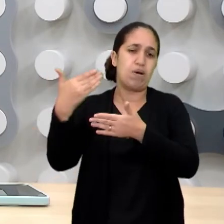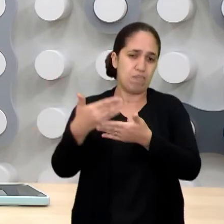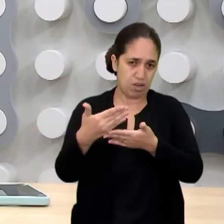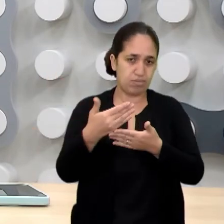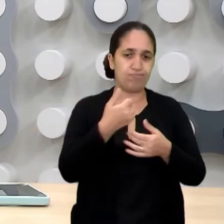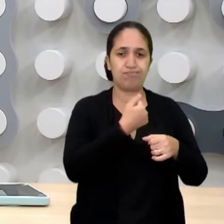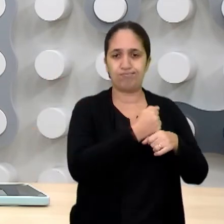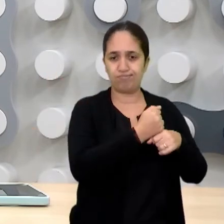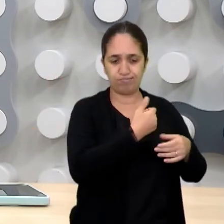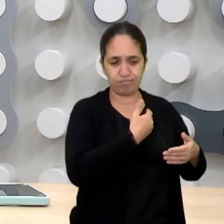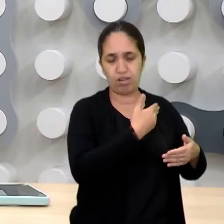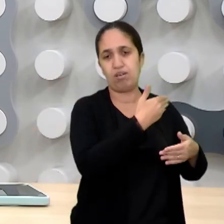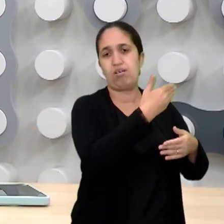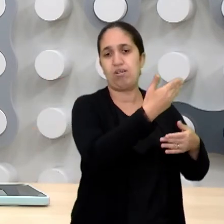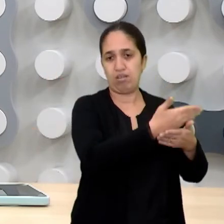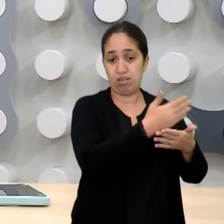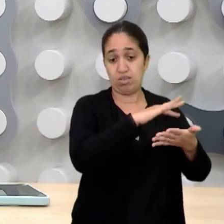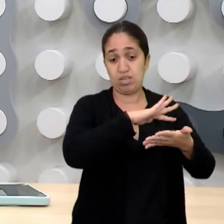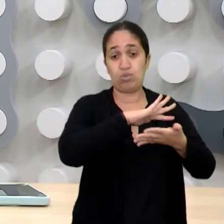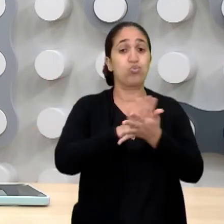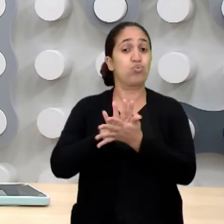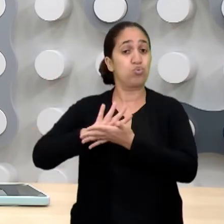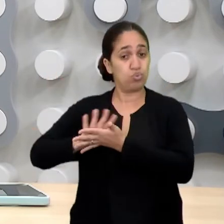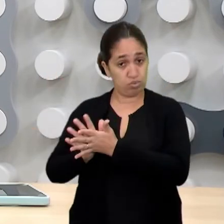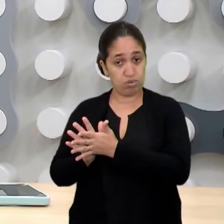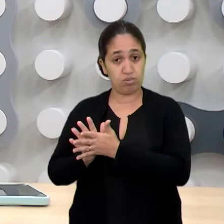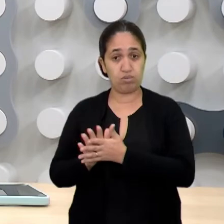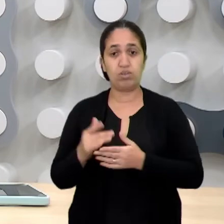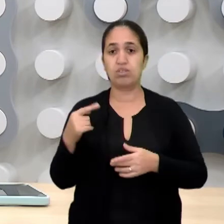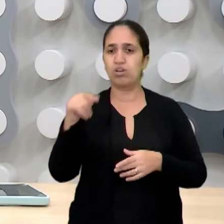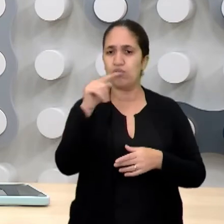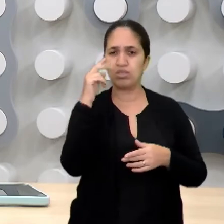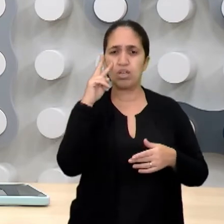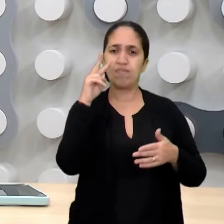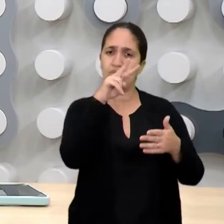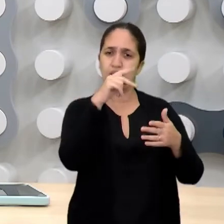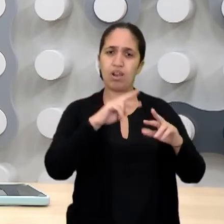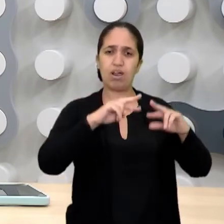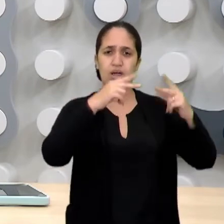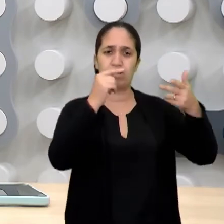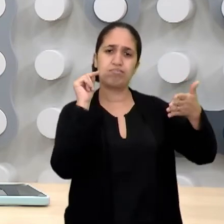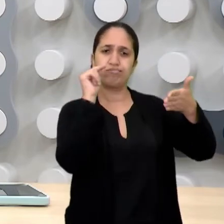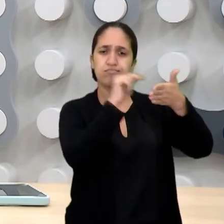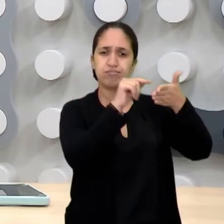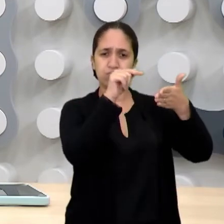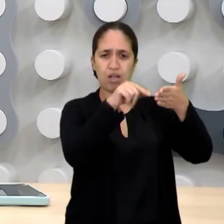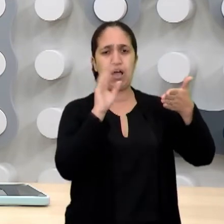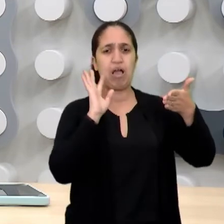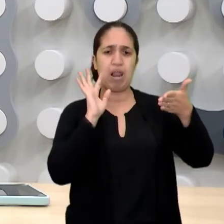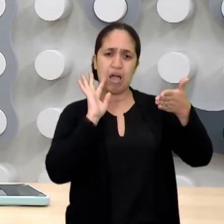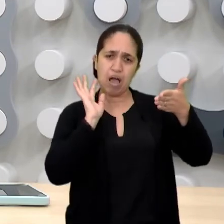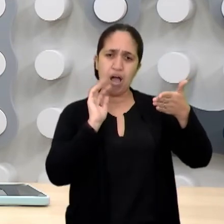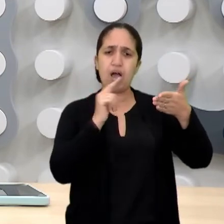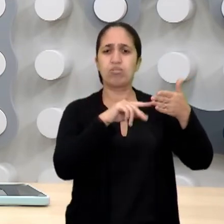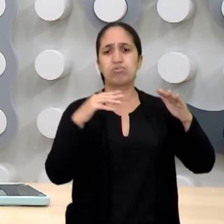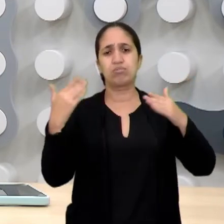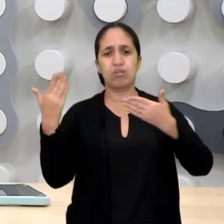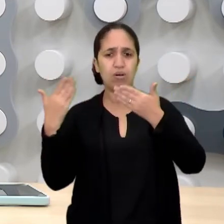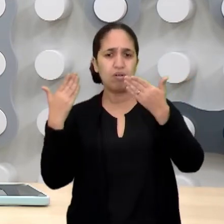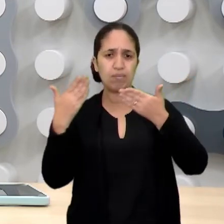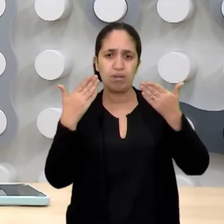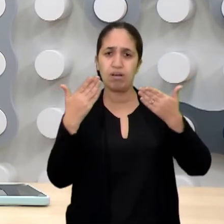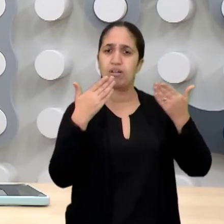e tanto também pelos japoneses, né? Então, quando vocês entrarem lá, vocês vão ver, é muito legal, e vocês também podem fazer comparações